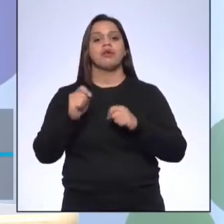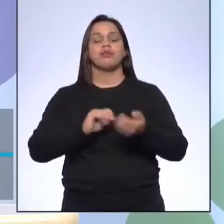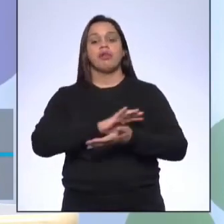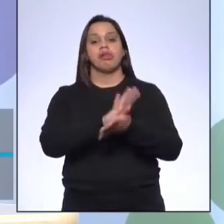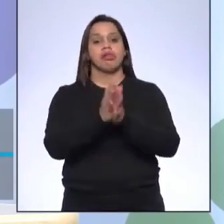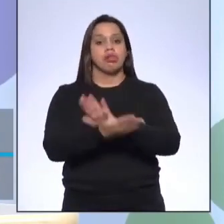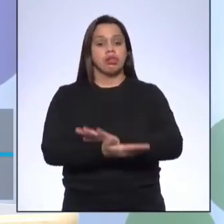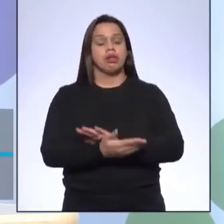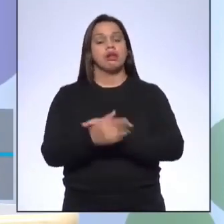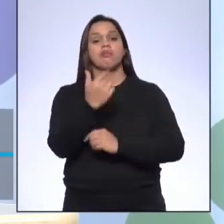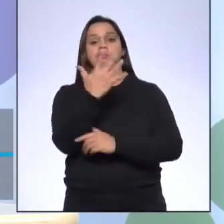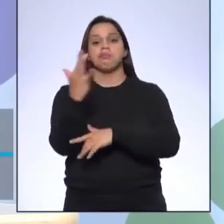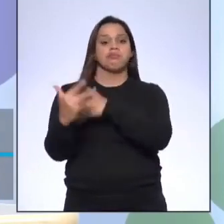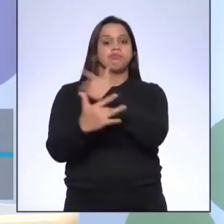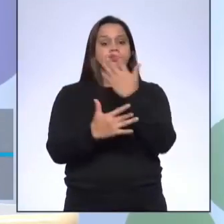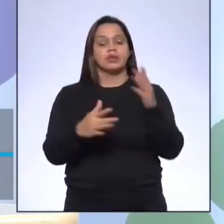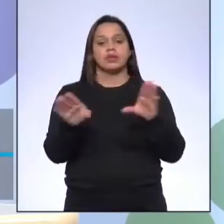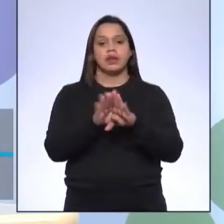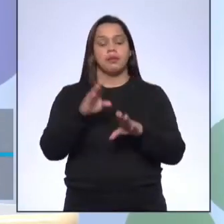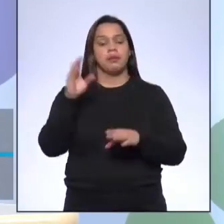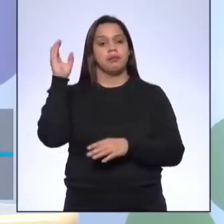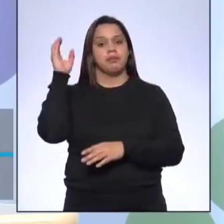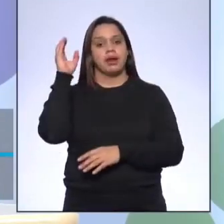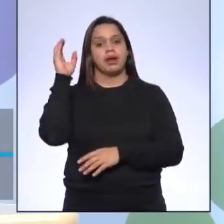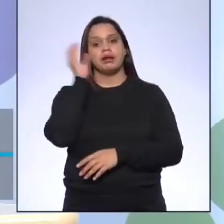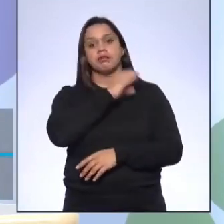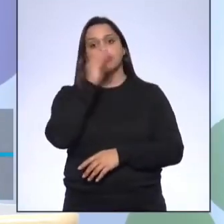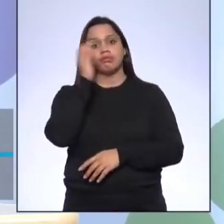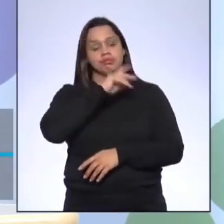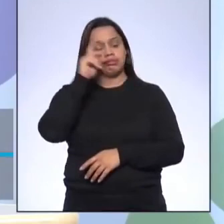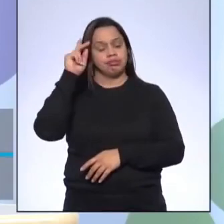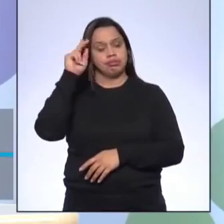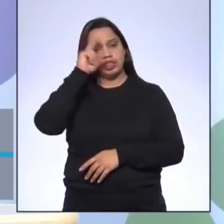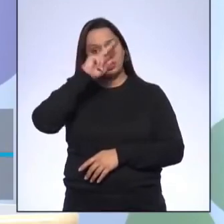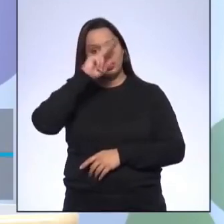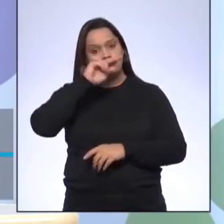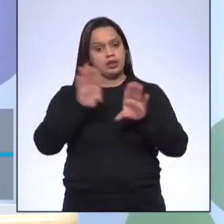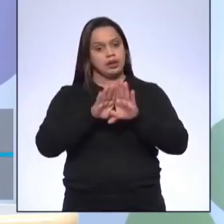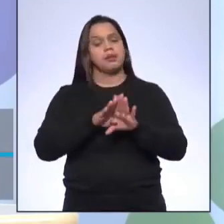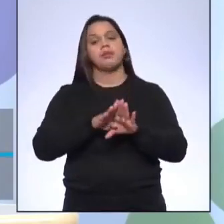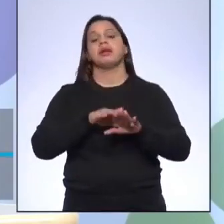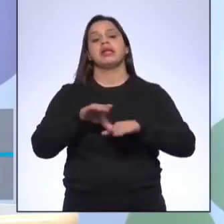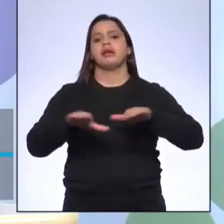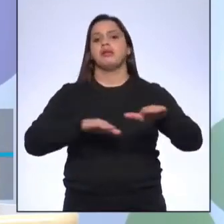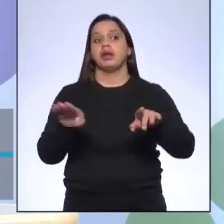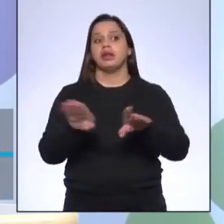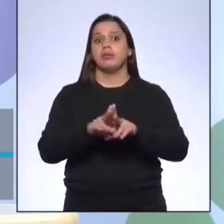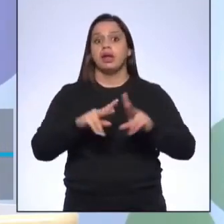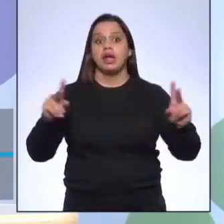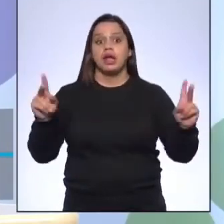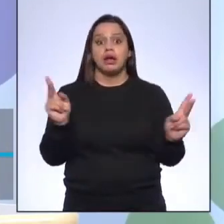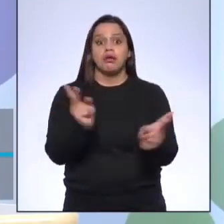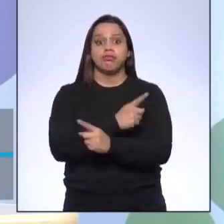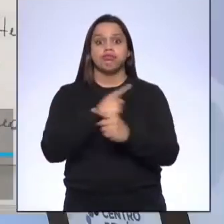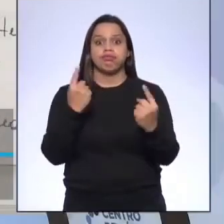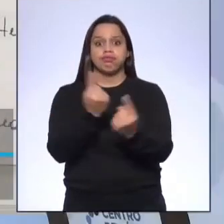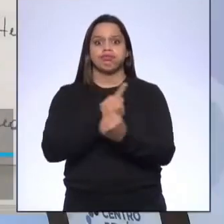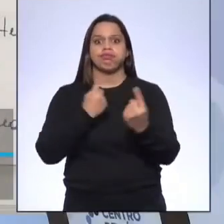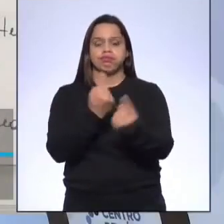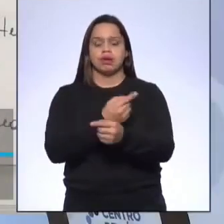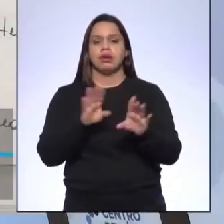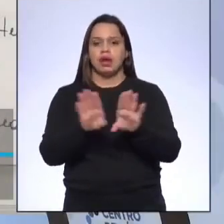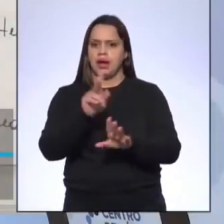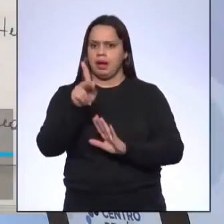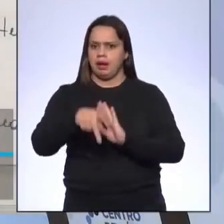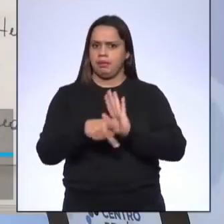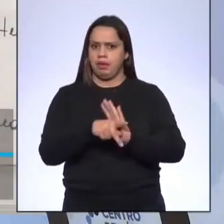As emergências históricas, e sobre terremotos, sobre alagamentos, sobre ciclones. É isso, professora? Isso mesmo, nós vamos falar sobre